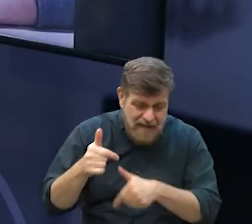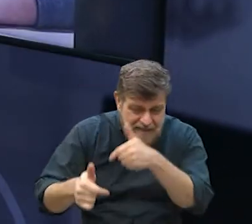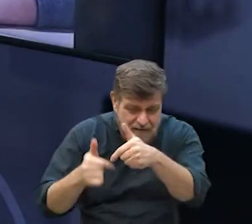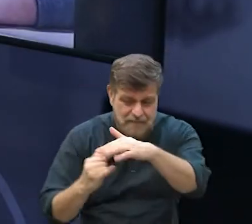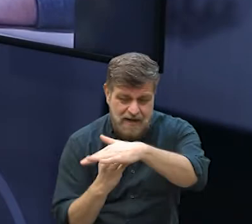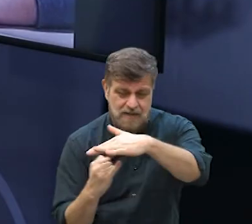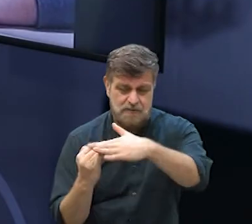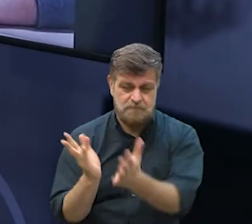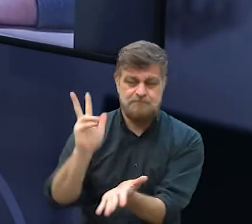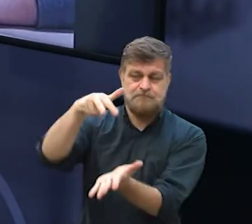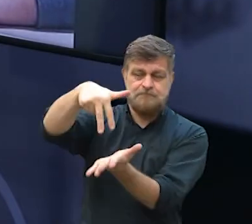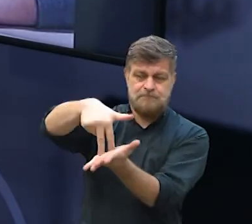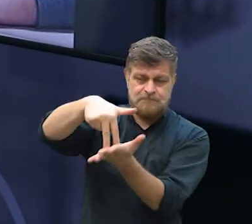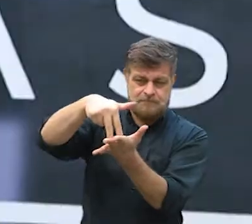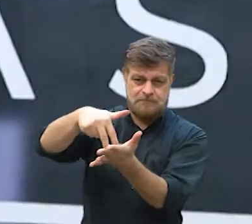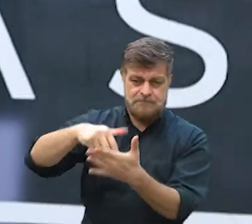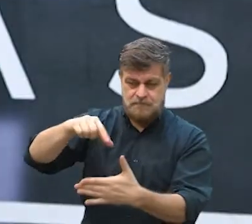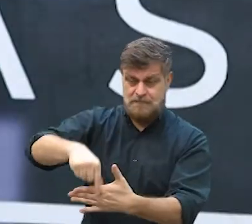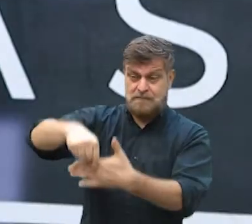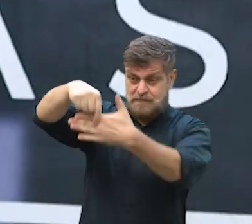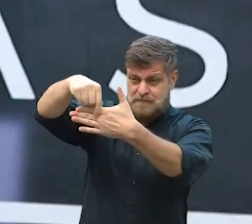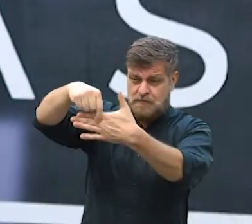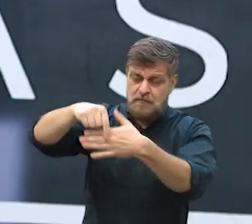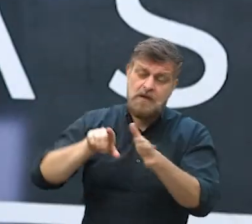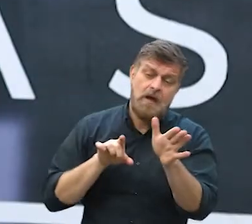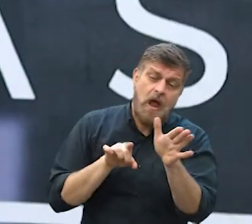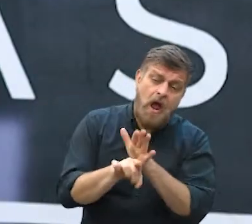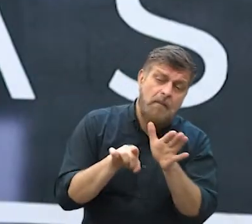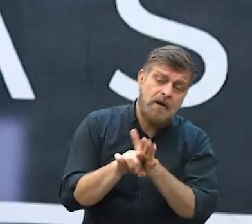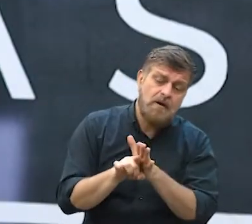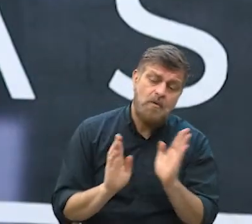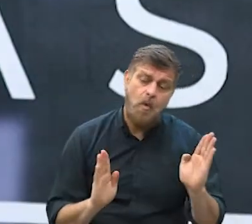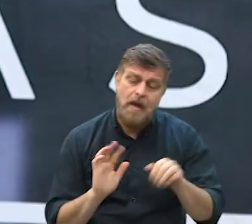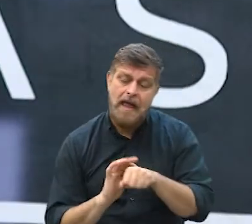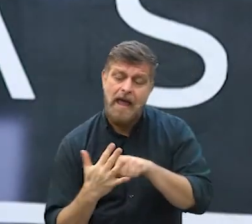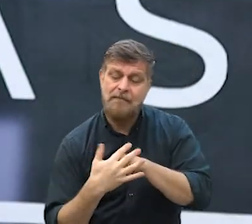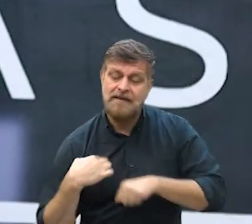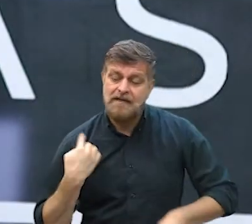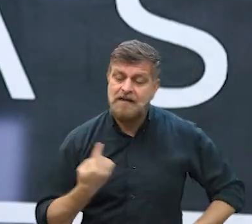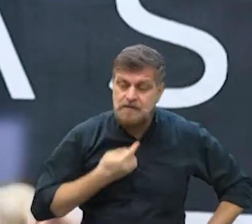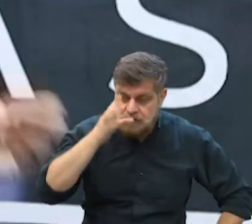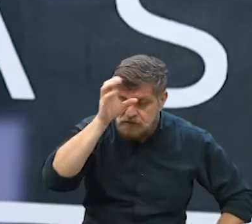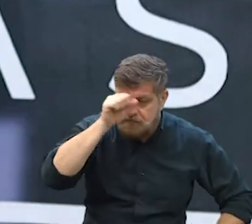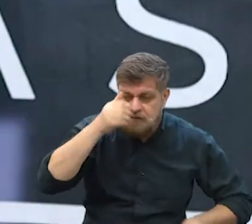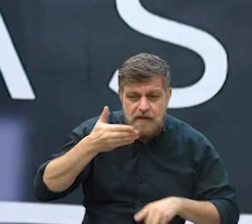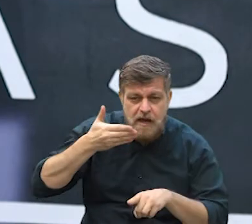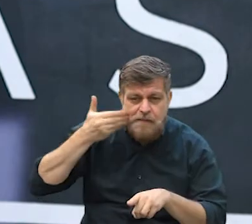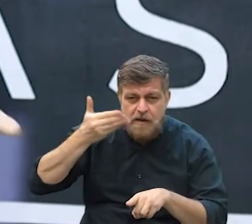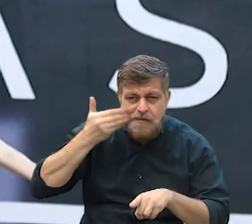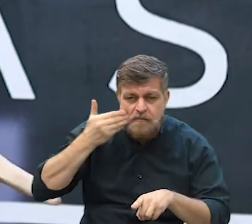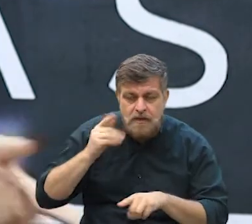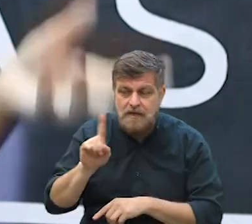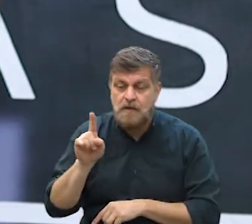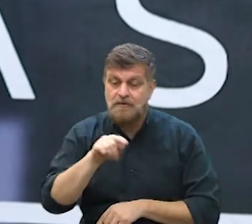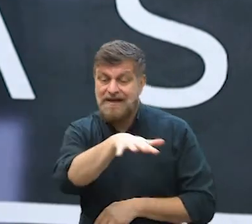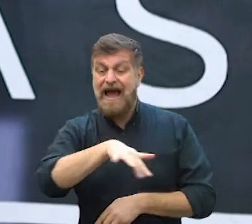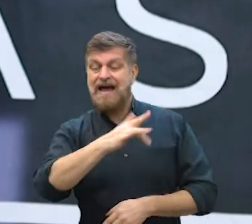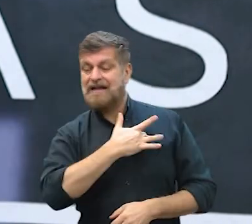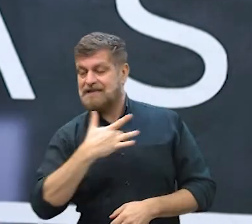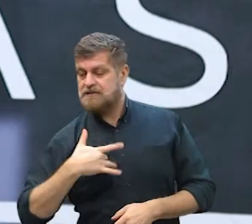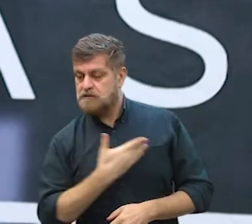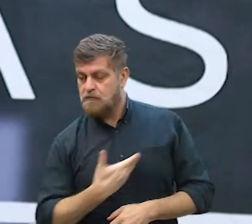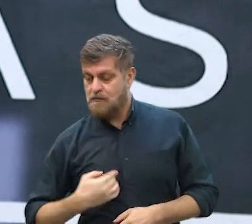uma instituição como a Doneri, o que a pandemia nos traz de lição, e não estou nem falando só de saúde pública, mas